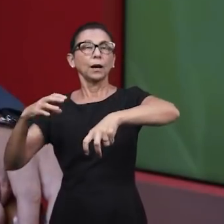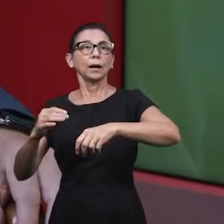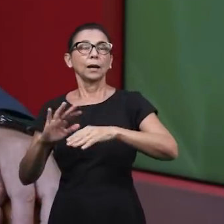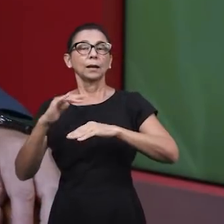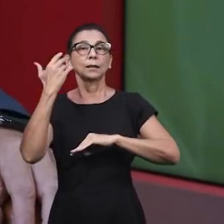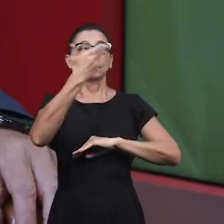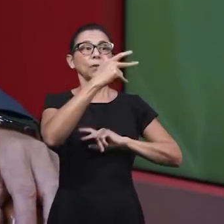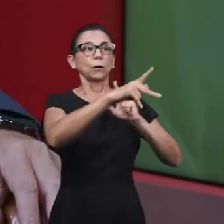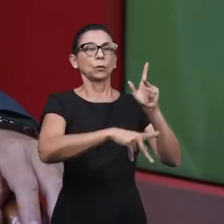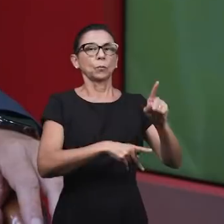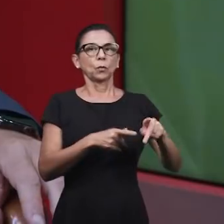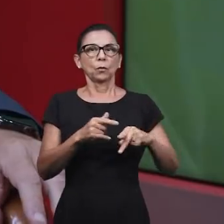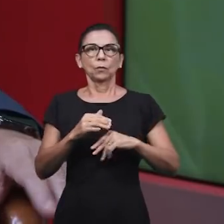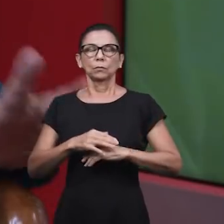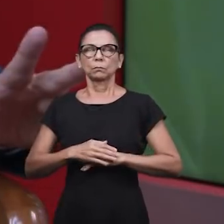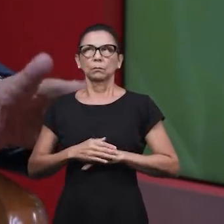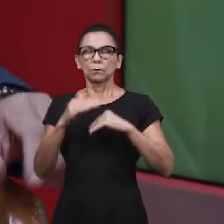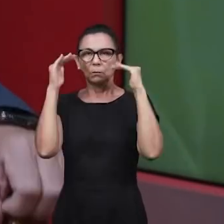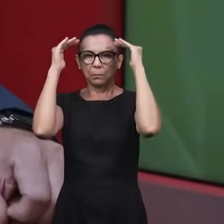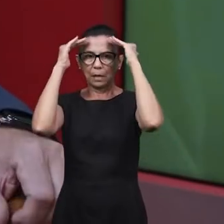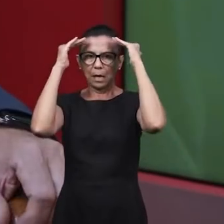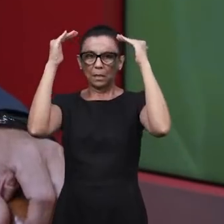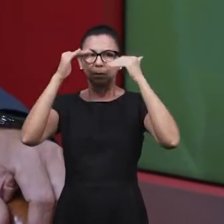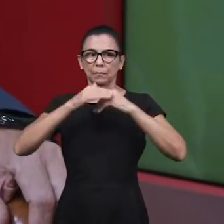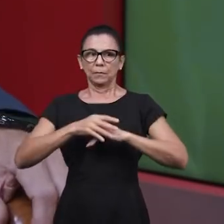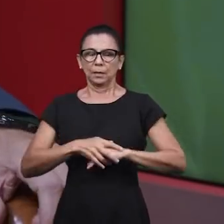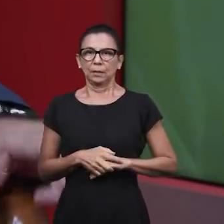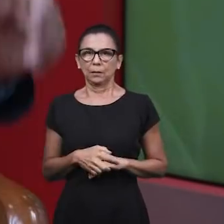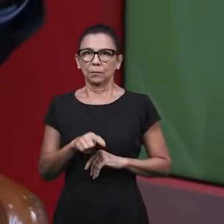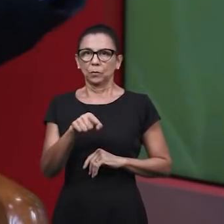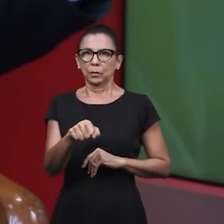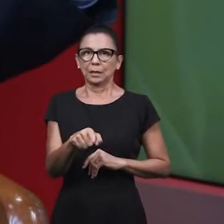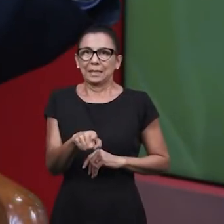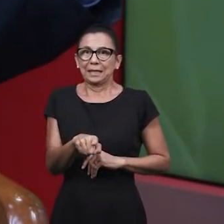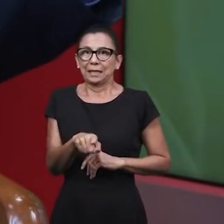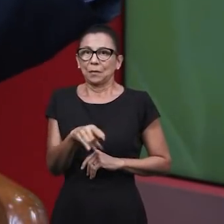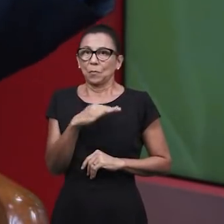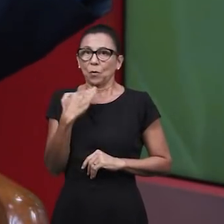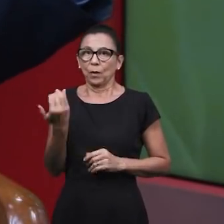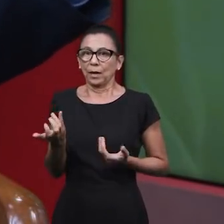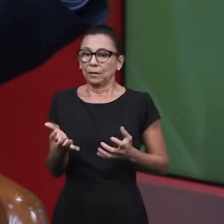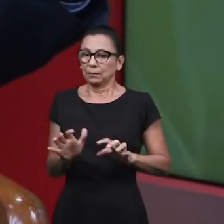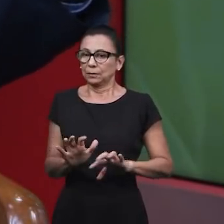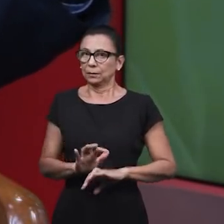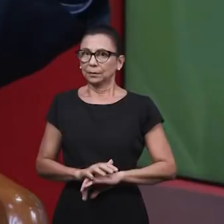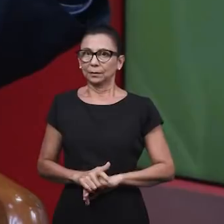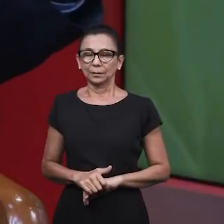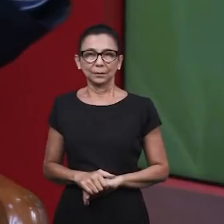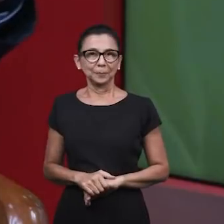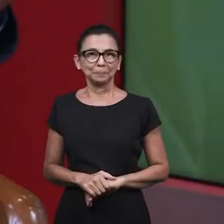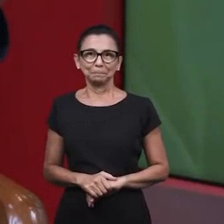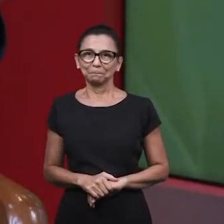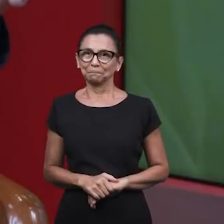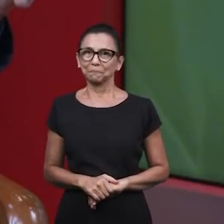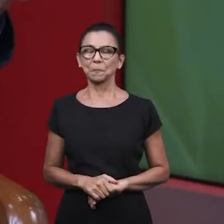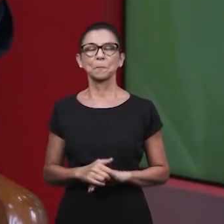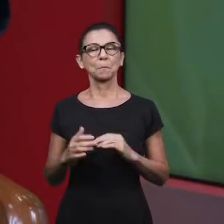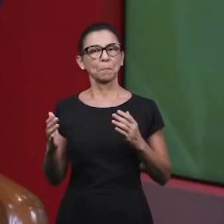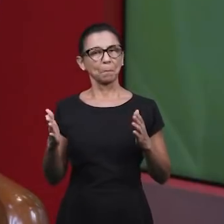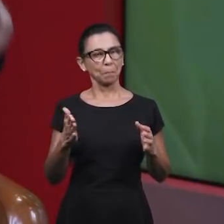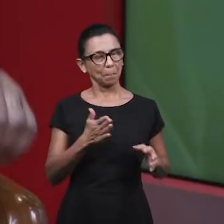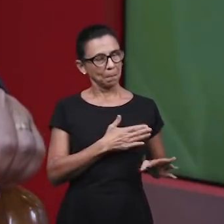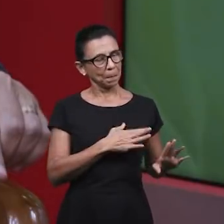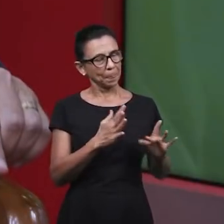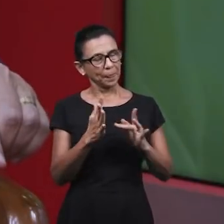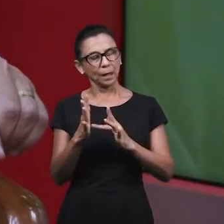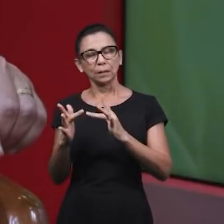fora em reverência, porque ele não queria morrer por ninguém. O Senhor Jesus, como sumo